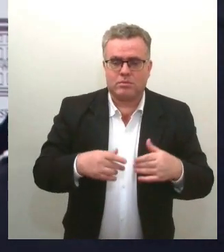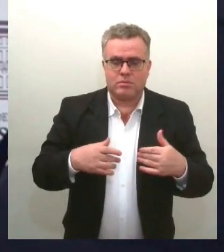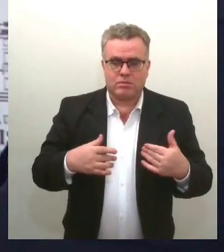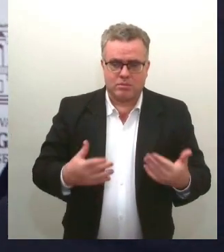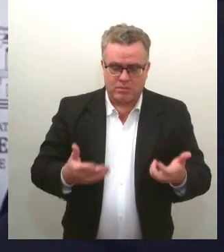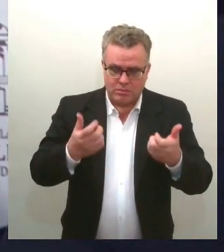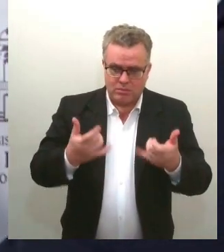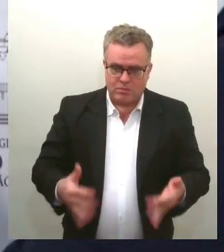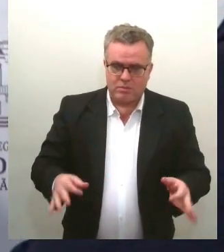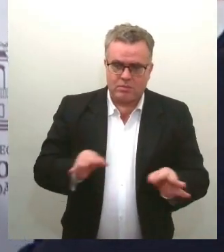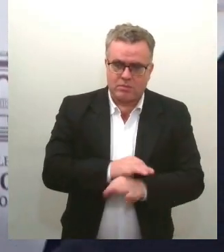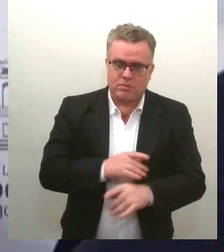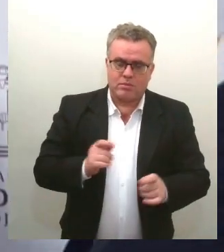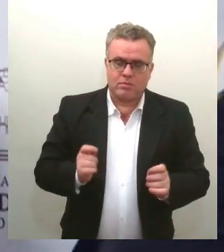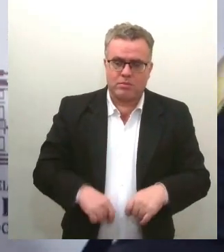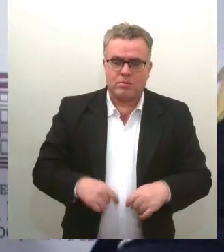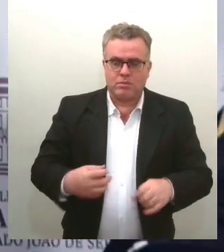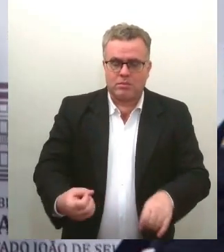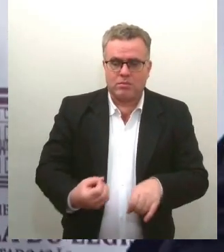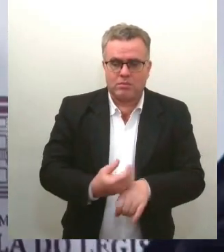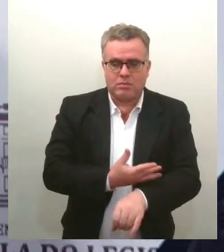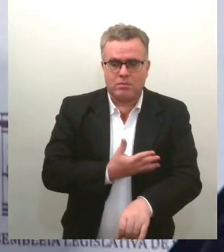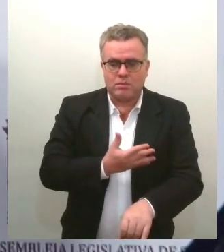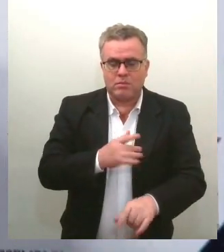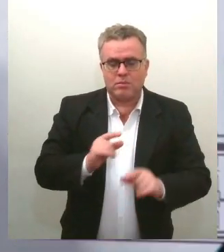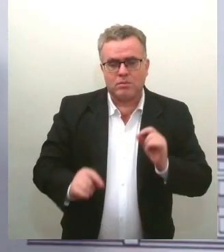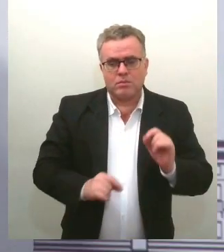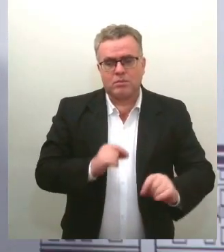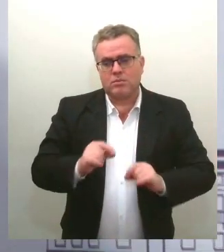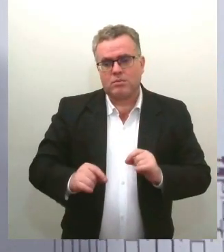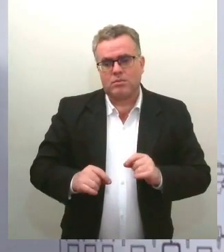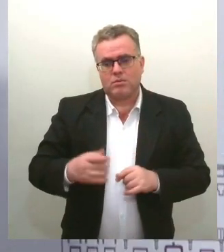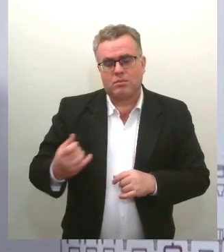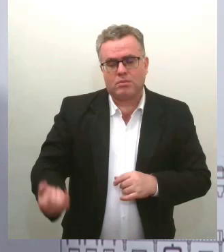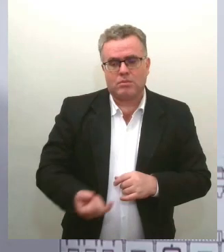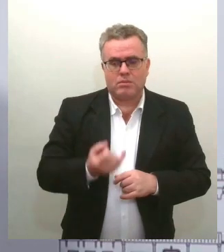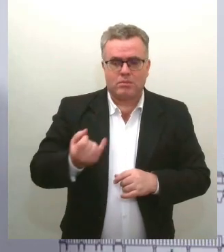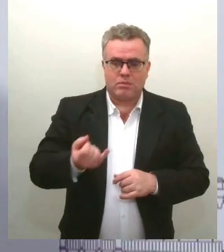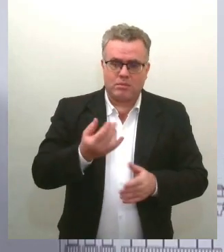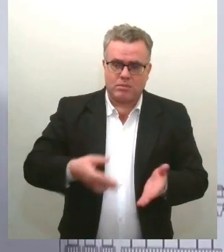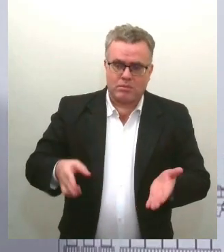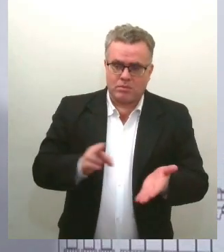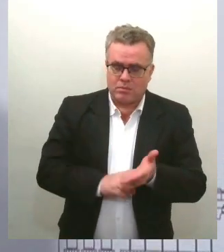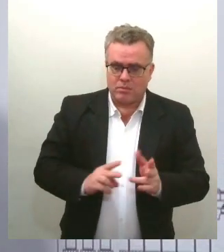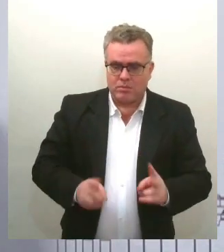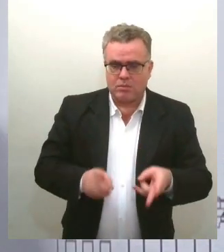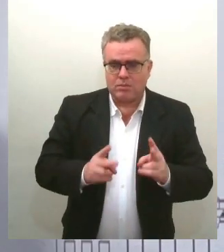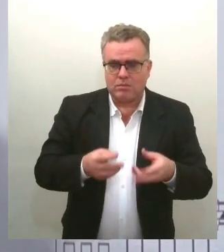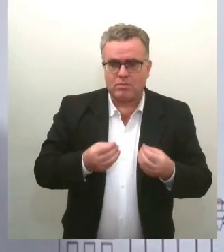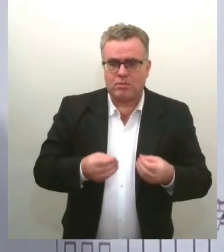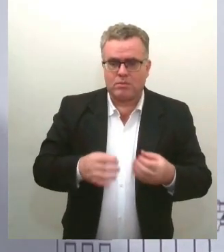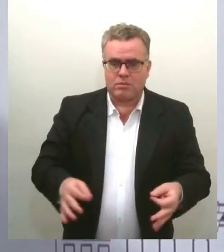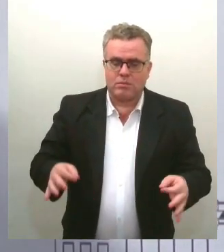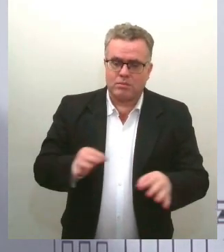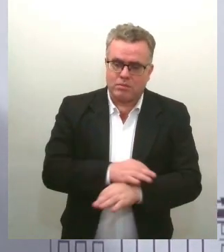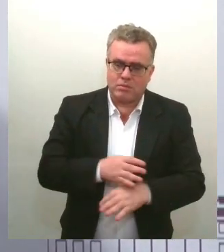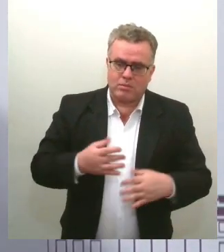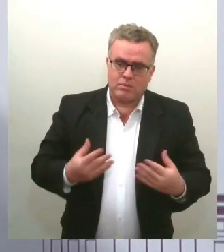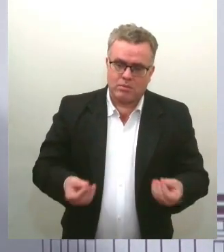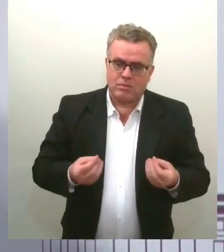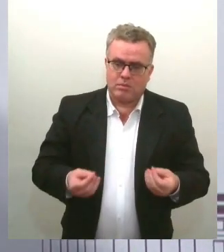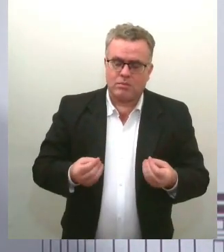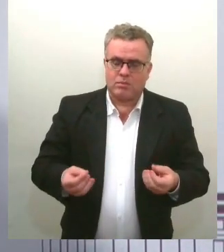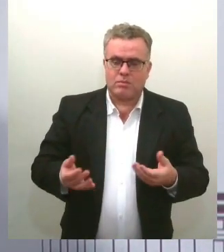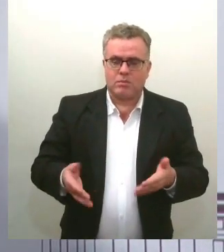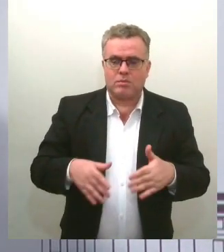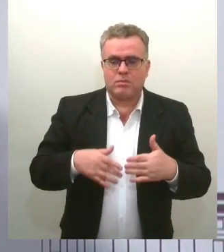foi um evento muito rico em informações, em depoimentos de familiares de autistas, a presença